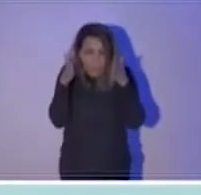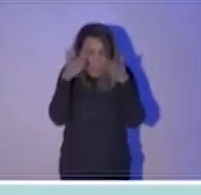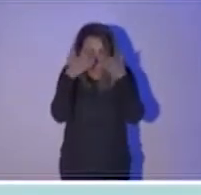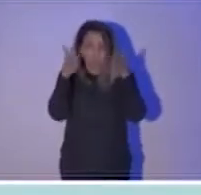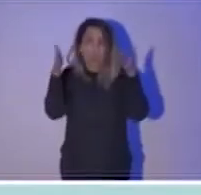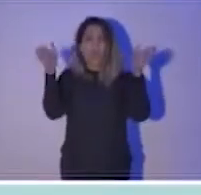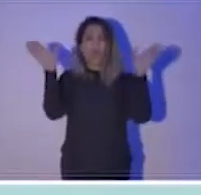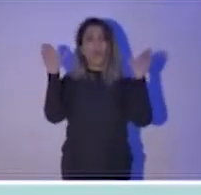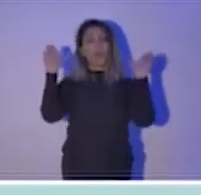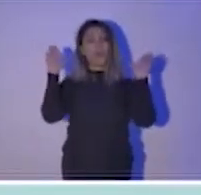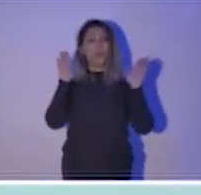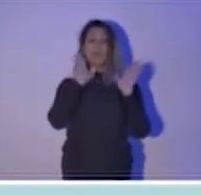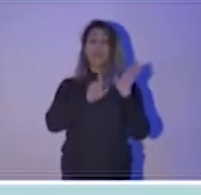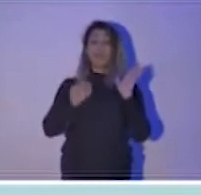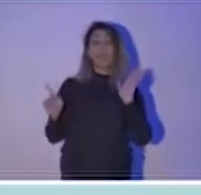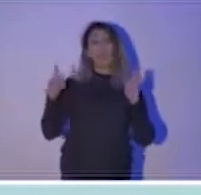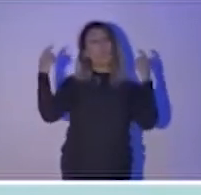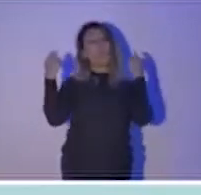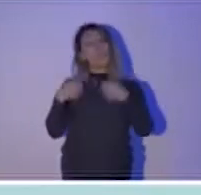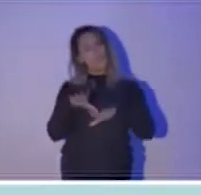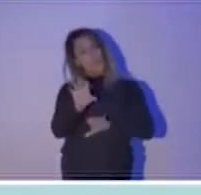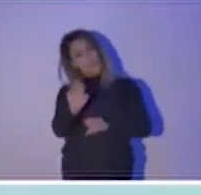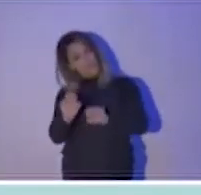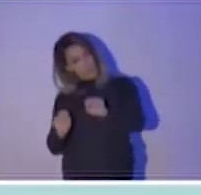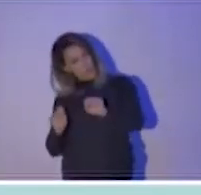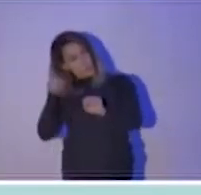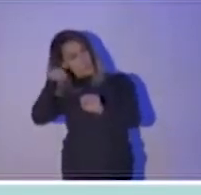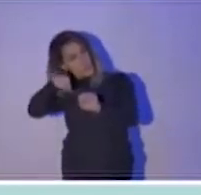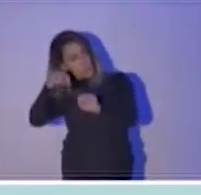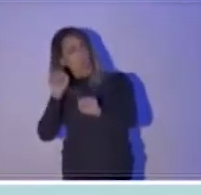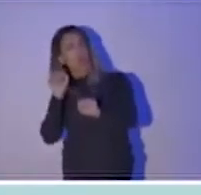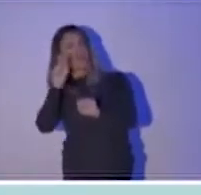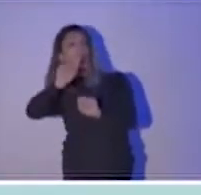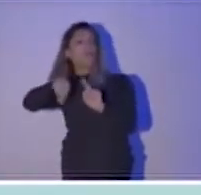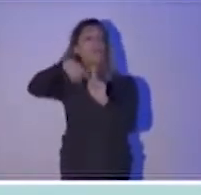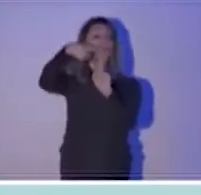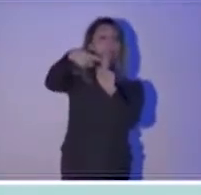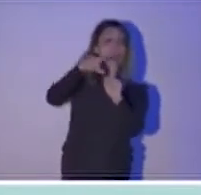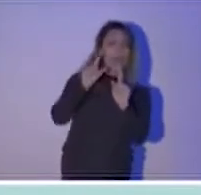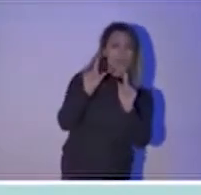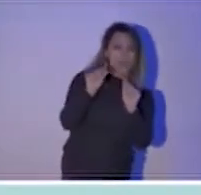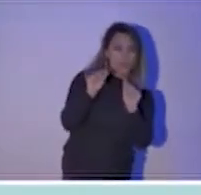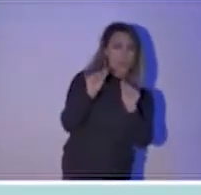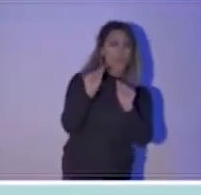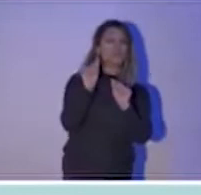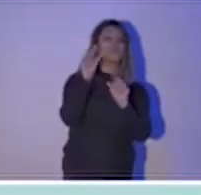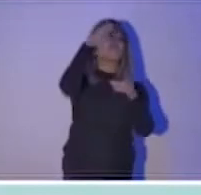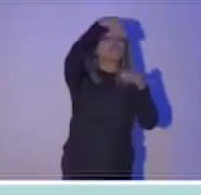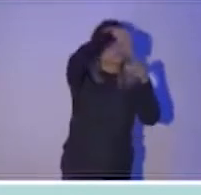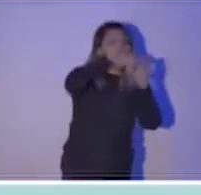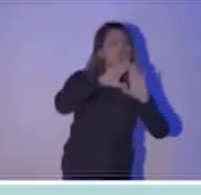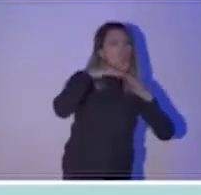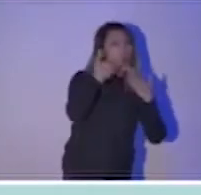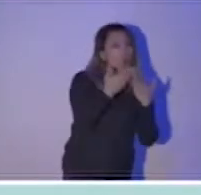precisam da formação, mas eles também precisam ter lá na mão deles uma boa gestão de escola, eles também precisam ter lá